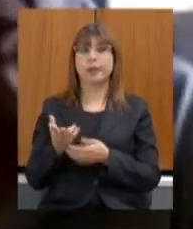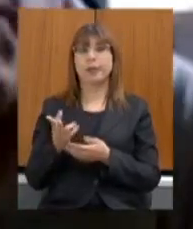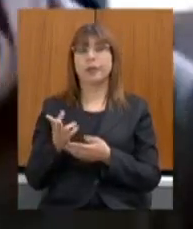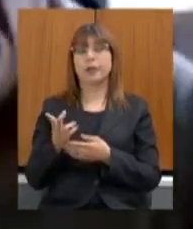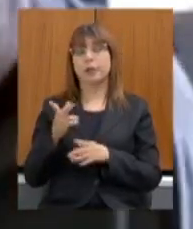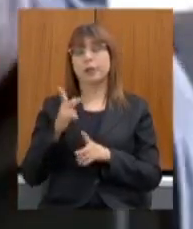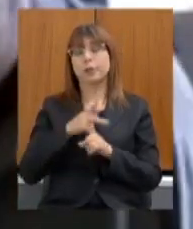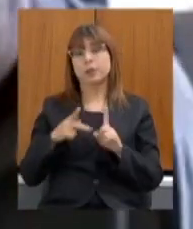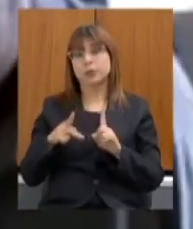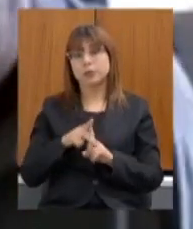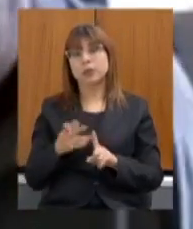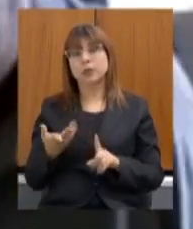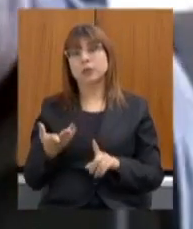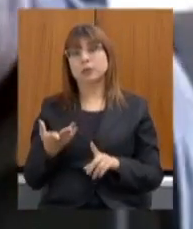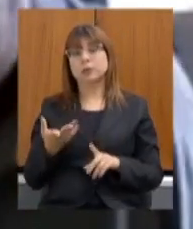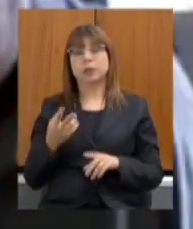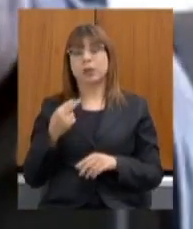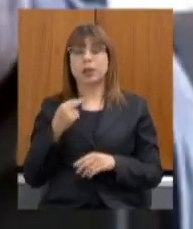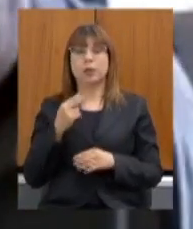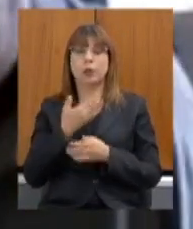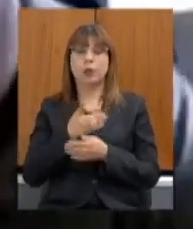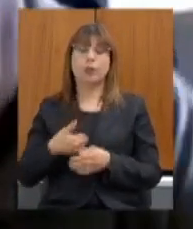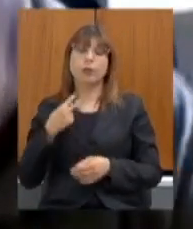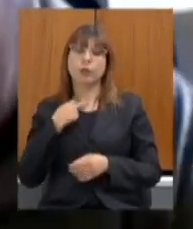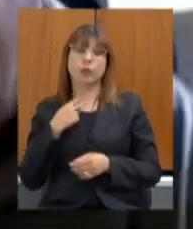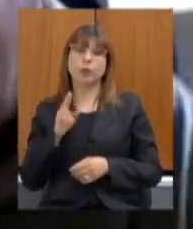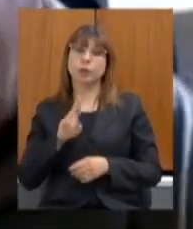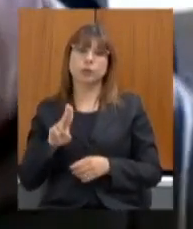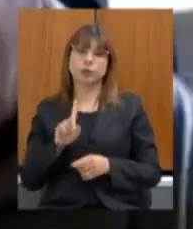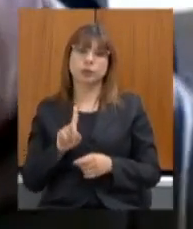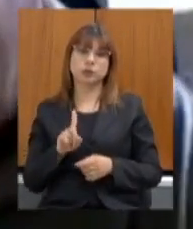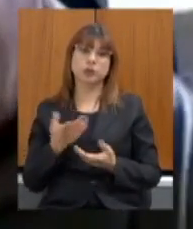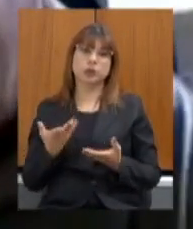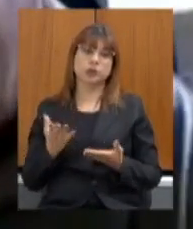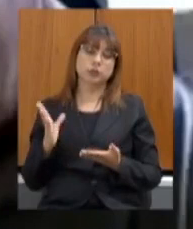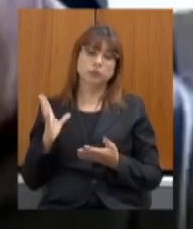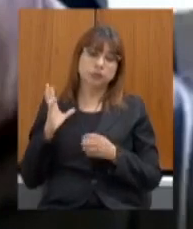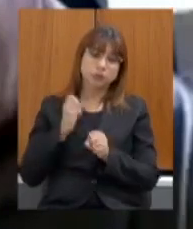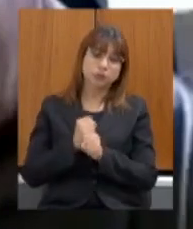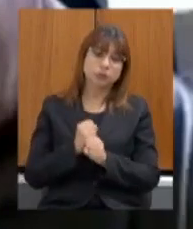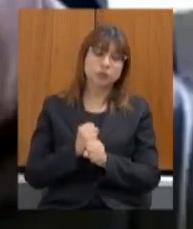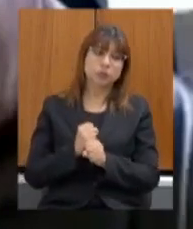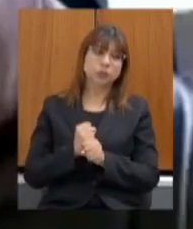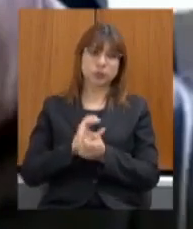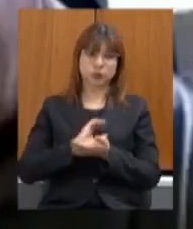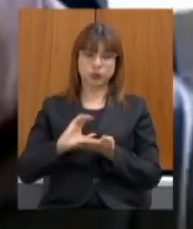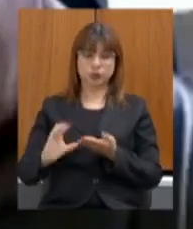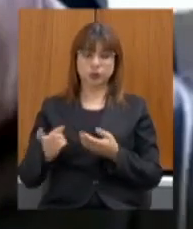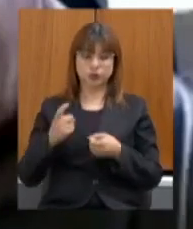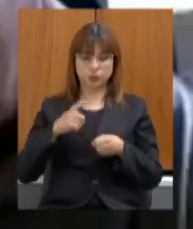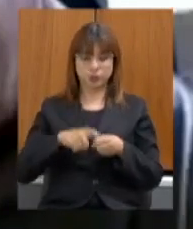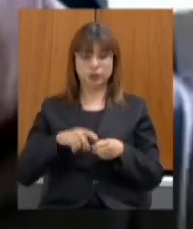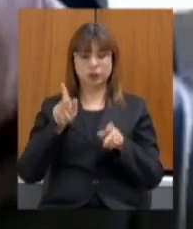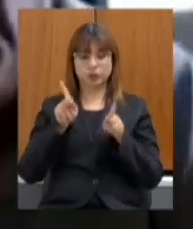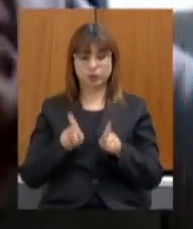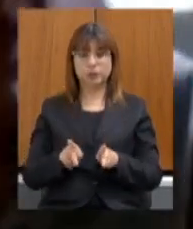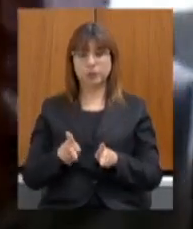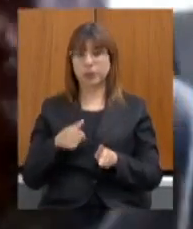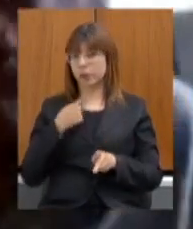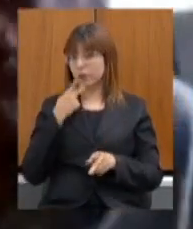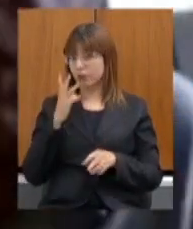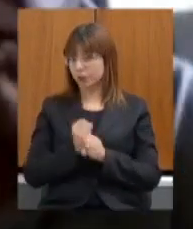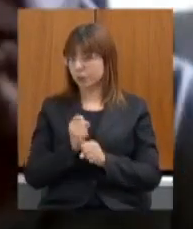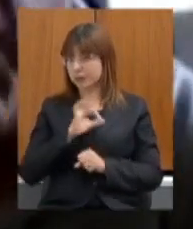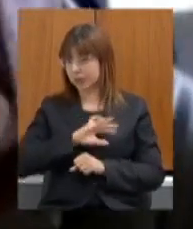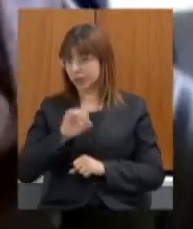que ele não pode usar. A carga líquida, tirando aquilo que é devolvido em dinheiro para o cidadão, não estou somando